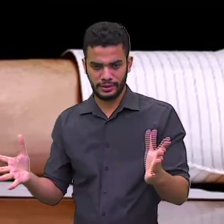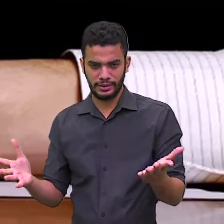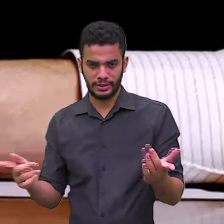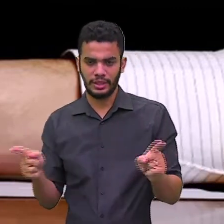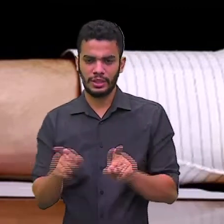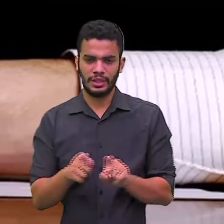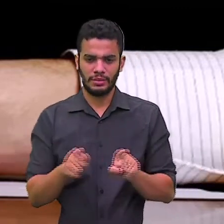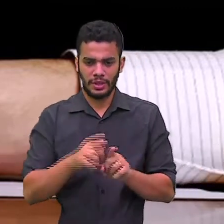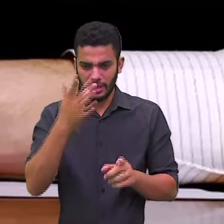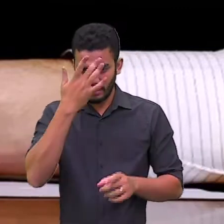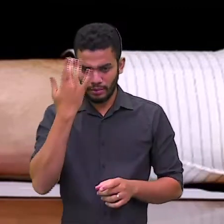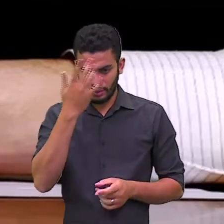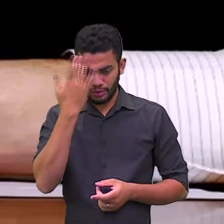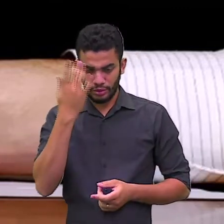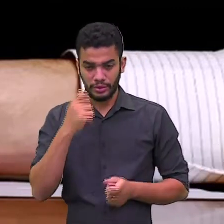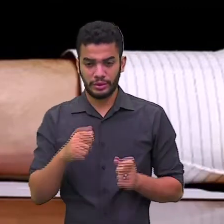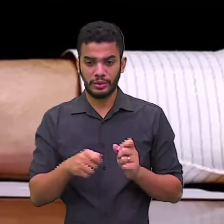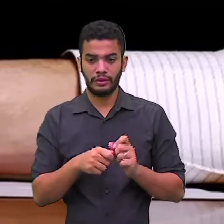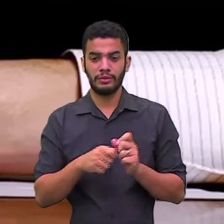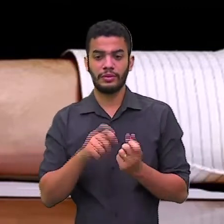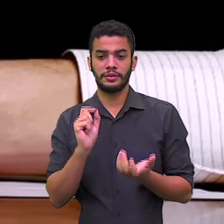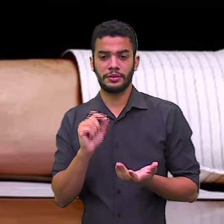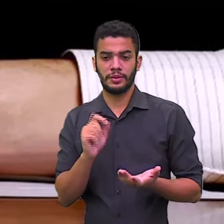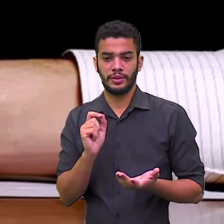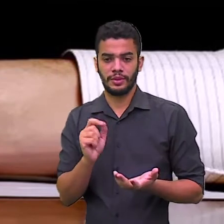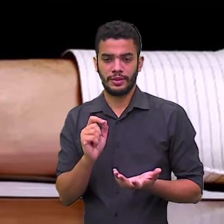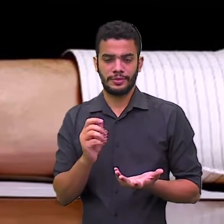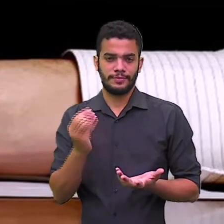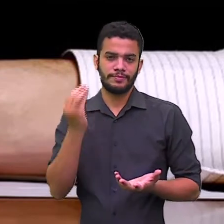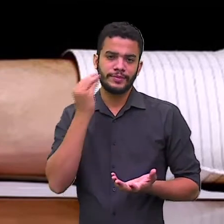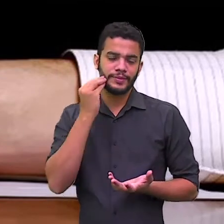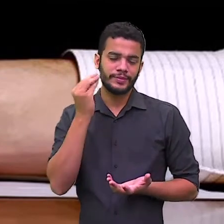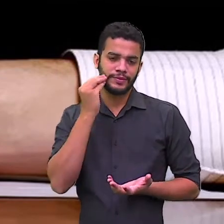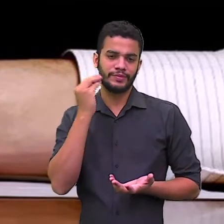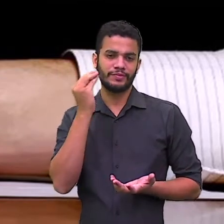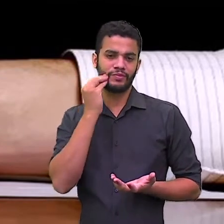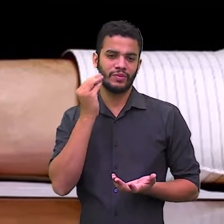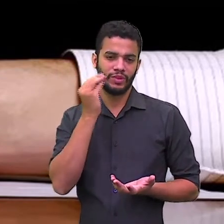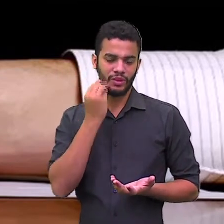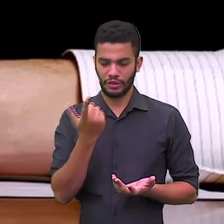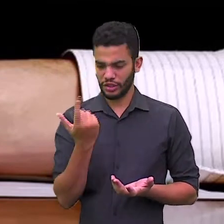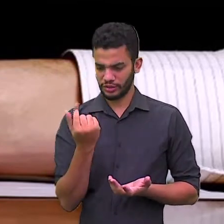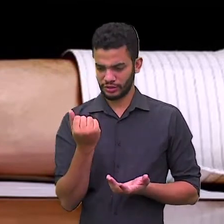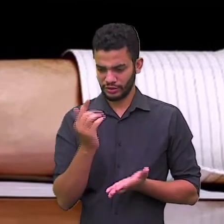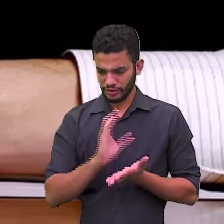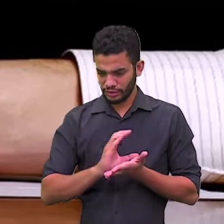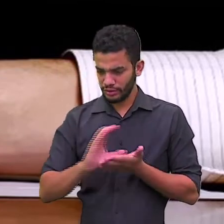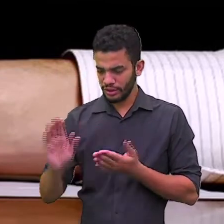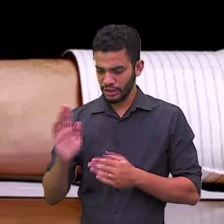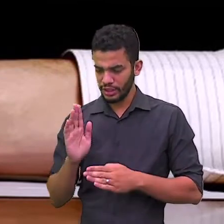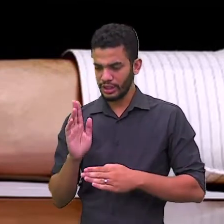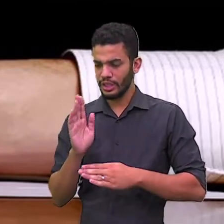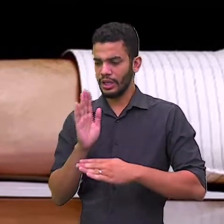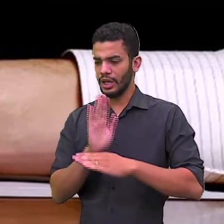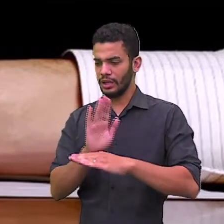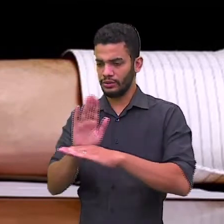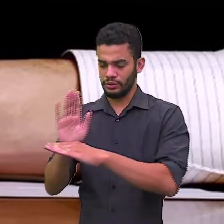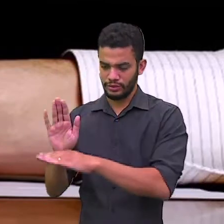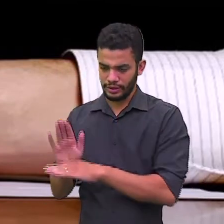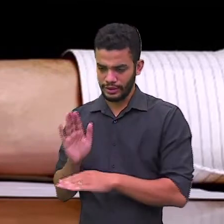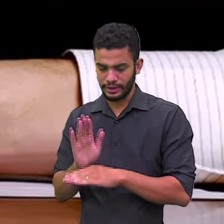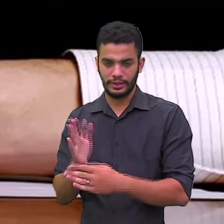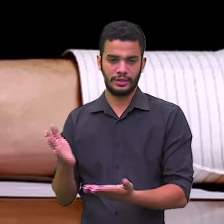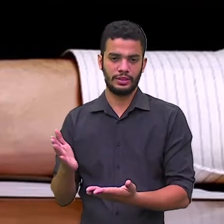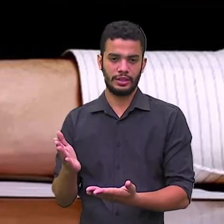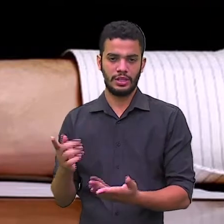fundos para pagar alforrias de escravos. Advogados passaram a atuar efetivamente contra os senhores de